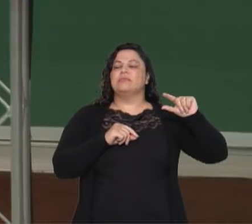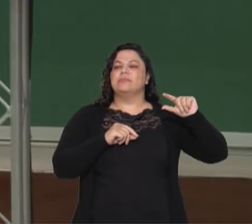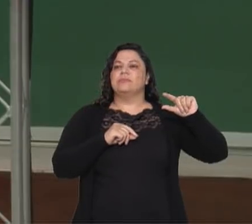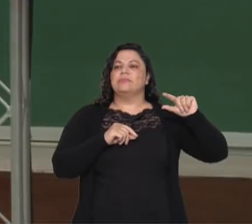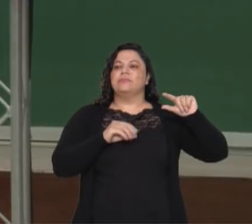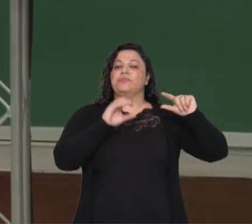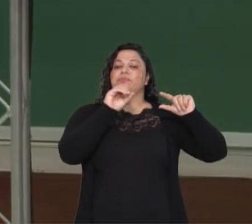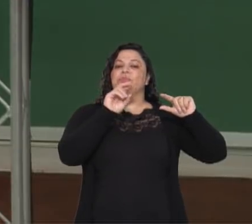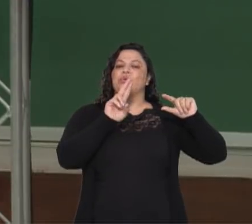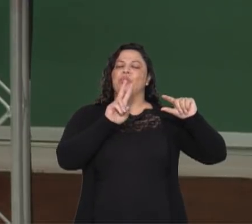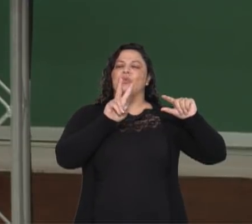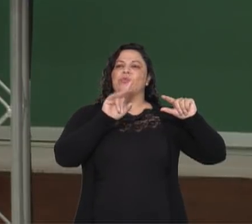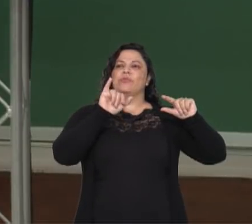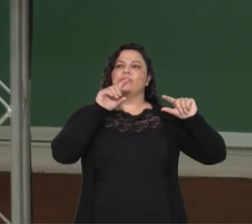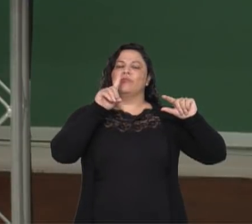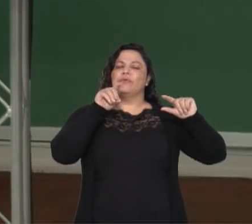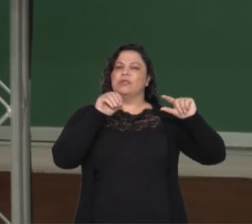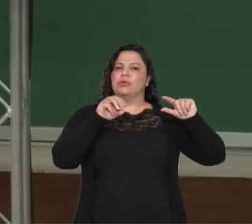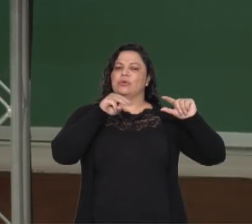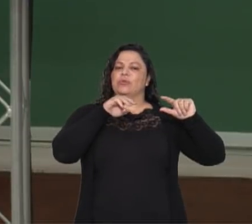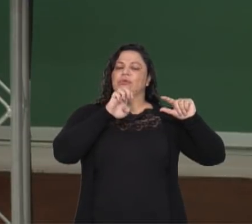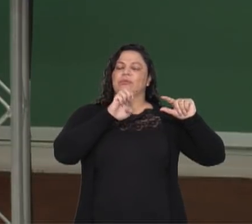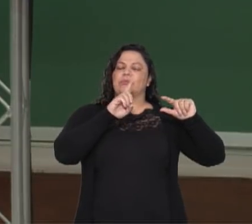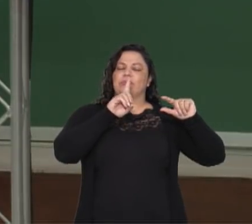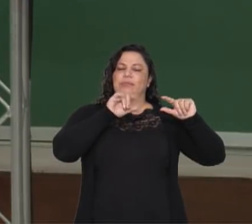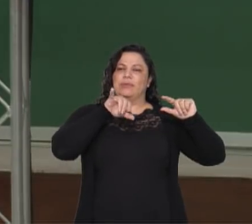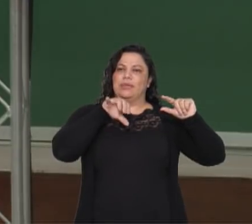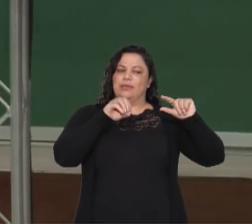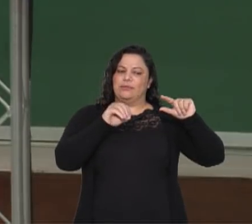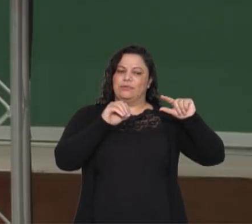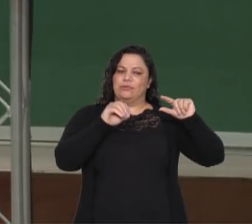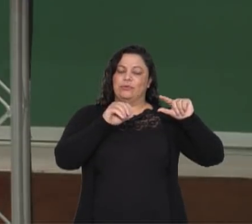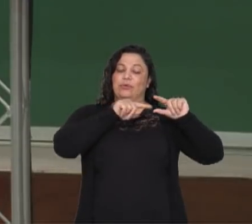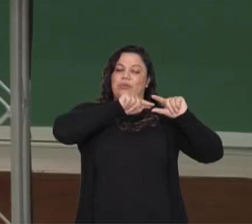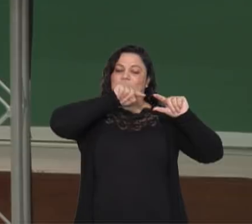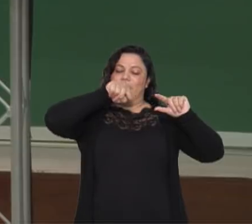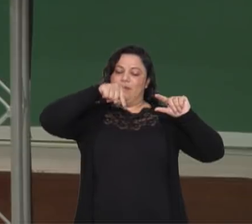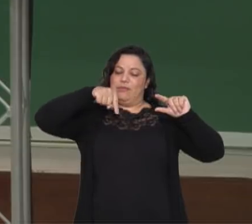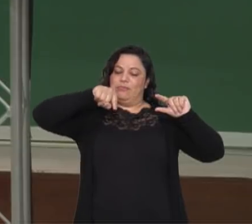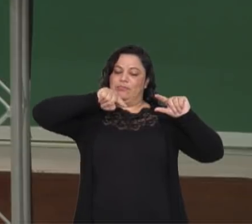ouvido médio e tem a parte do ouvido interno.